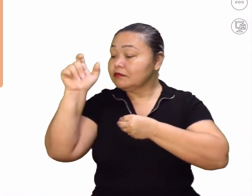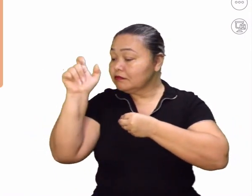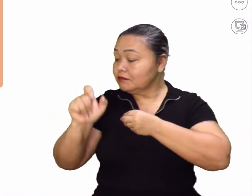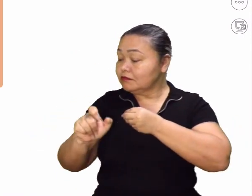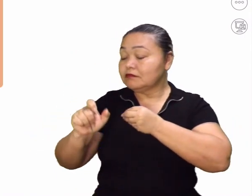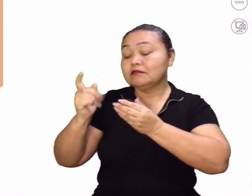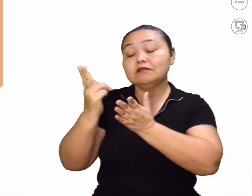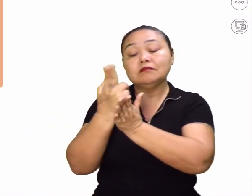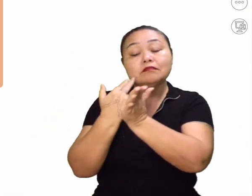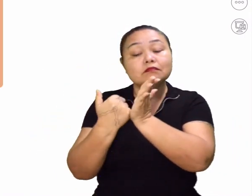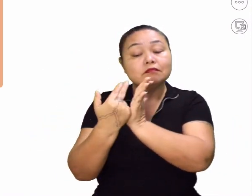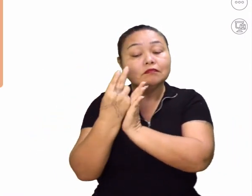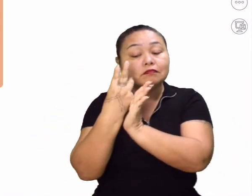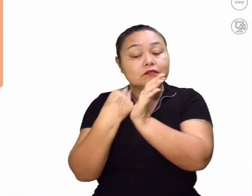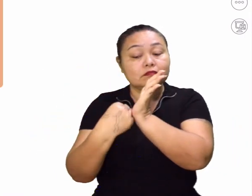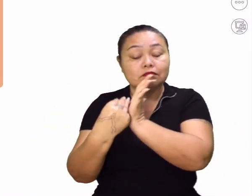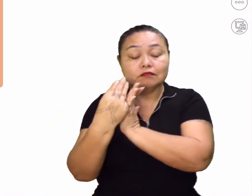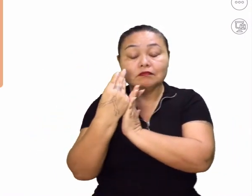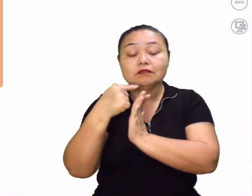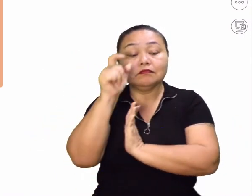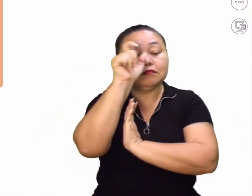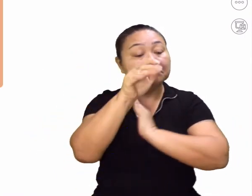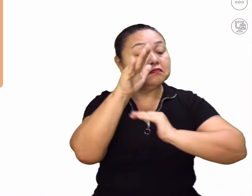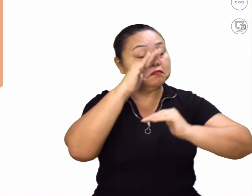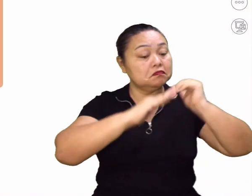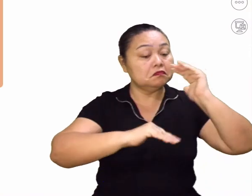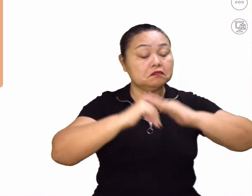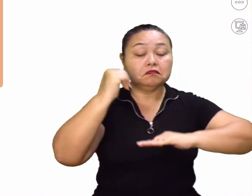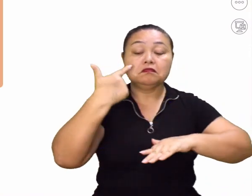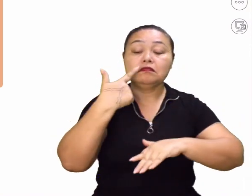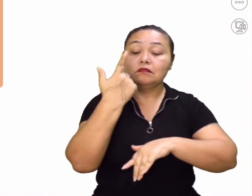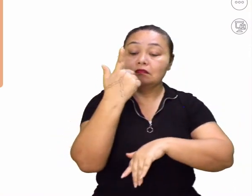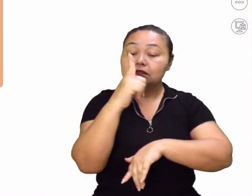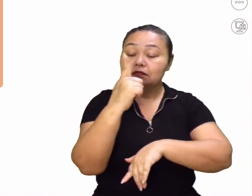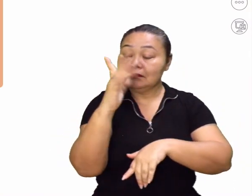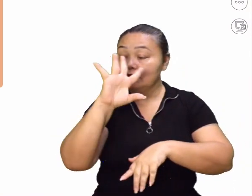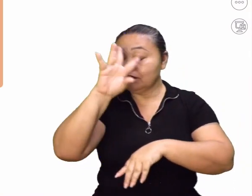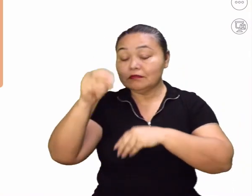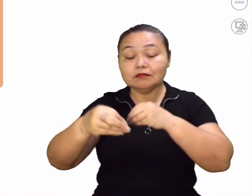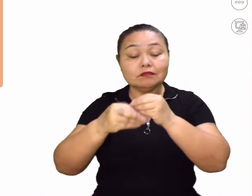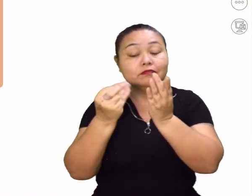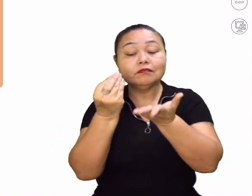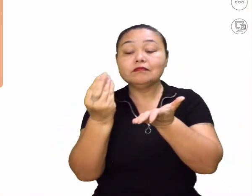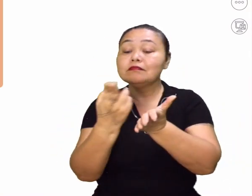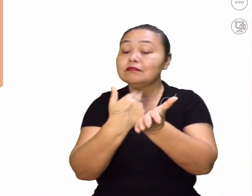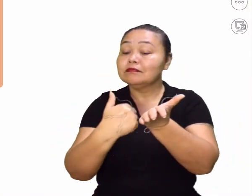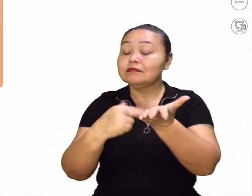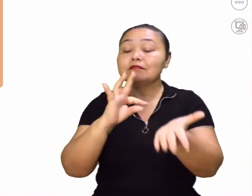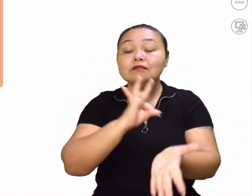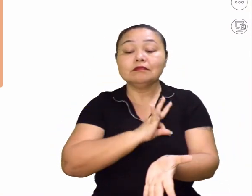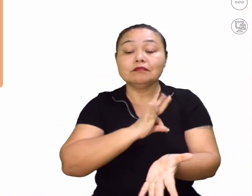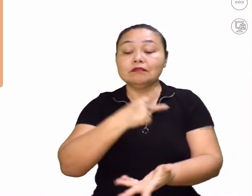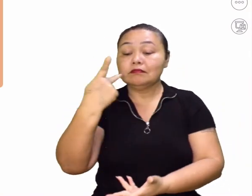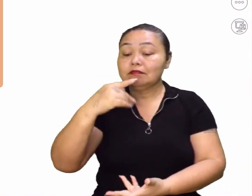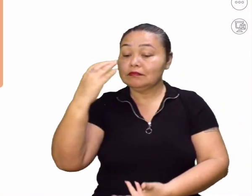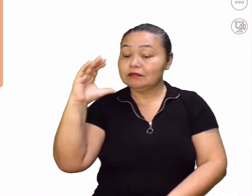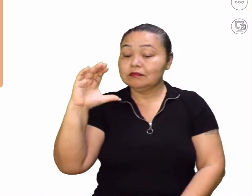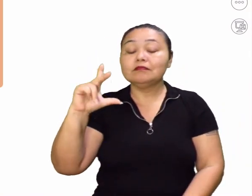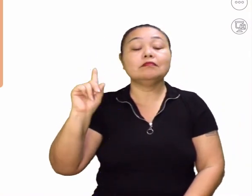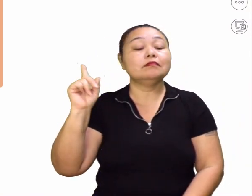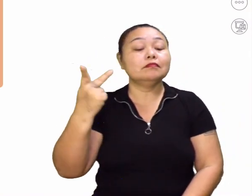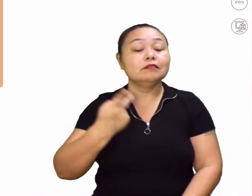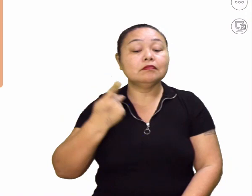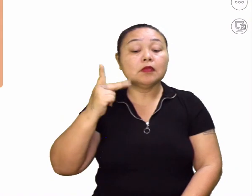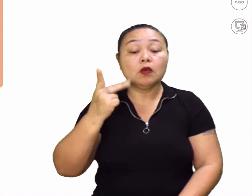cartógrafos, geógrafos, não é isso? Então, é ciência e técnica ao mesmo tempo. Ambas voltadas